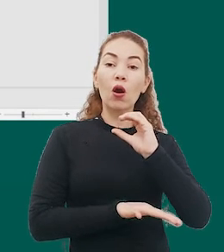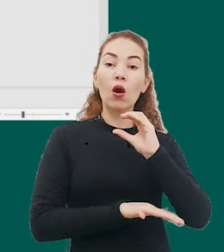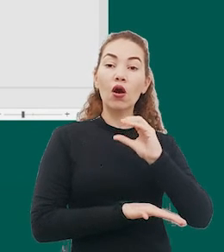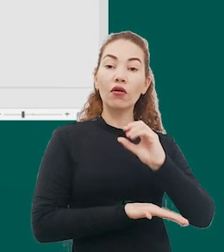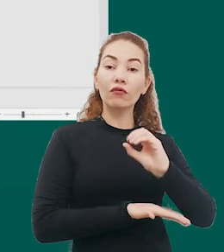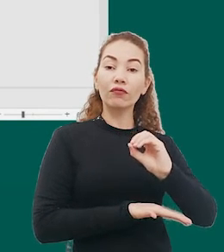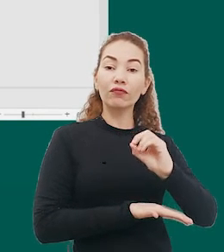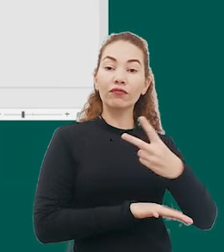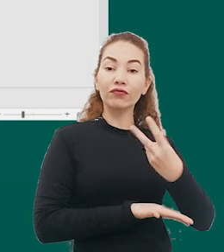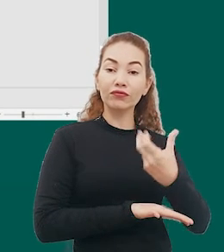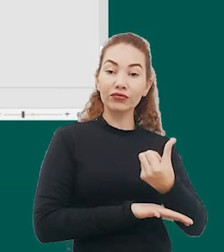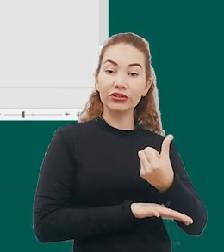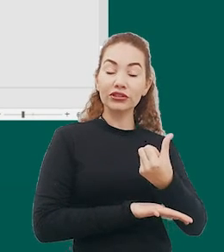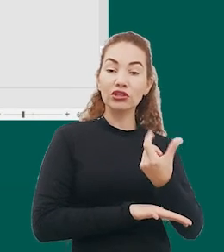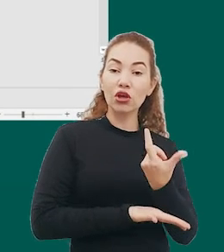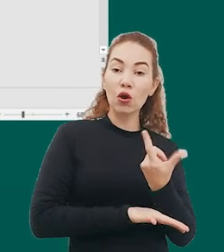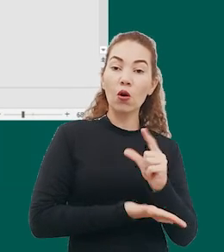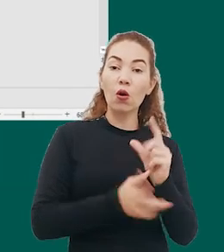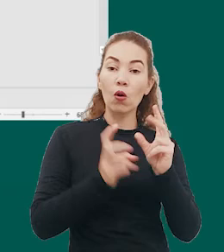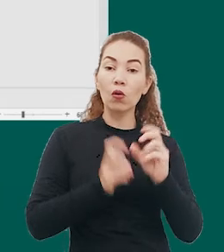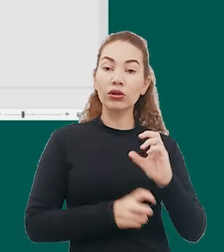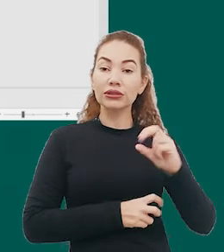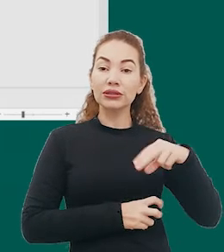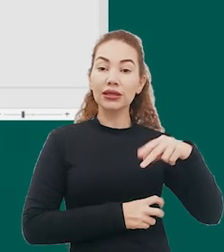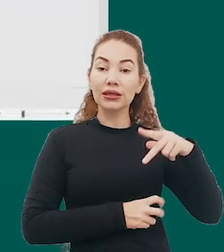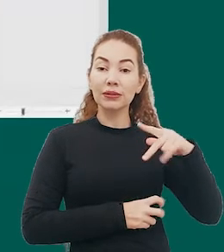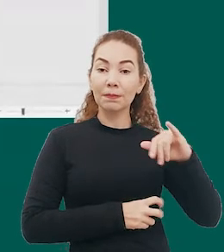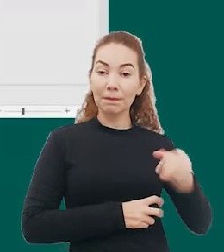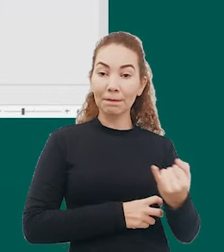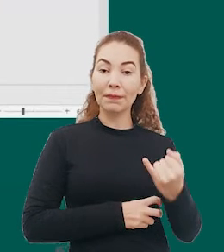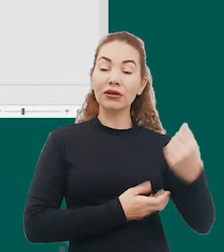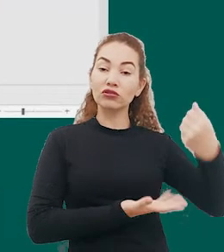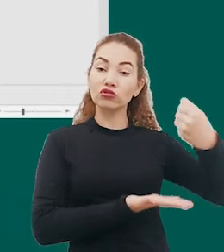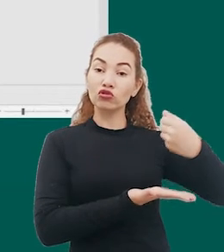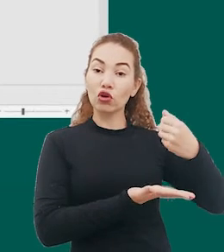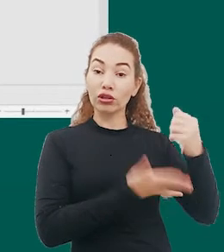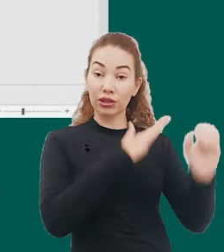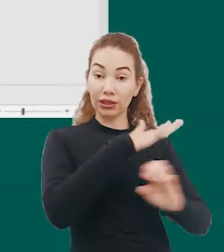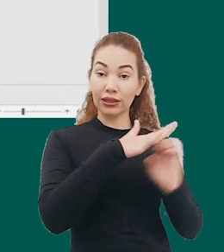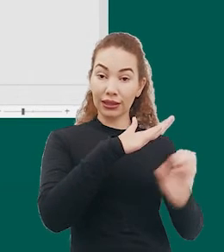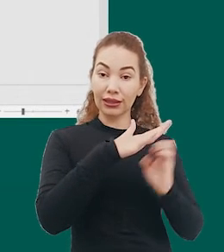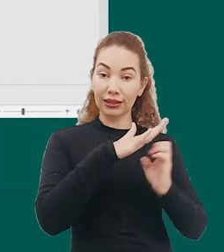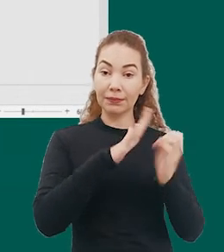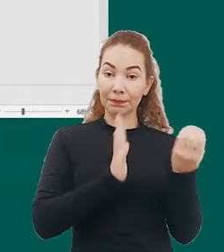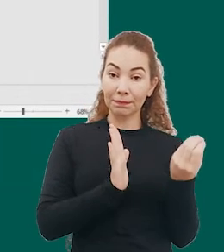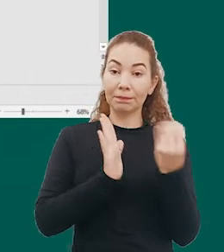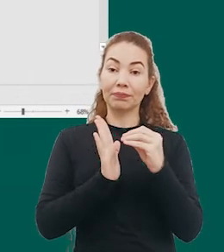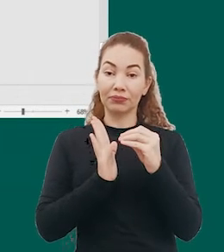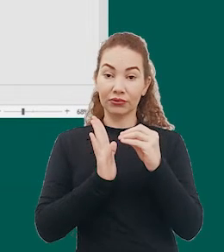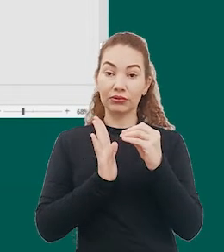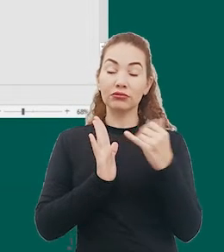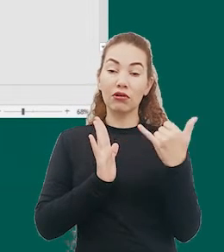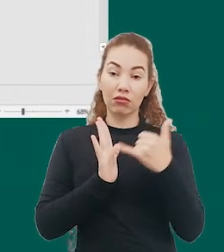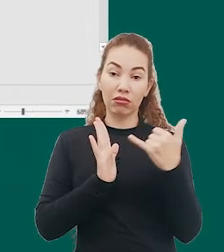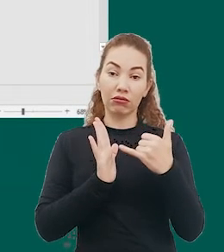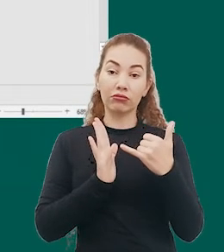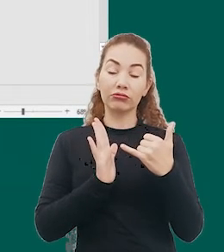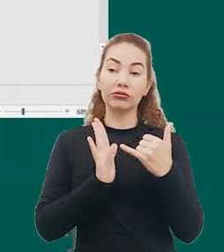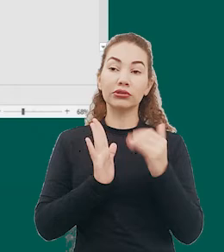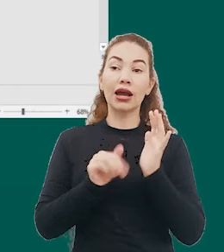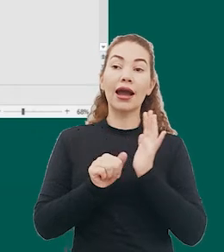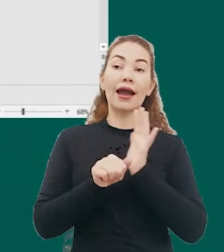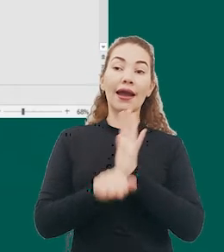26, outros com o CNPJ da fonte pagadora e vai ser colocada, então,